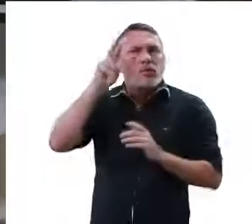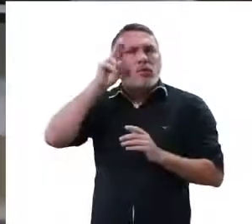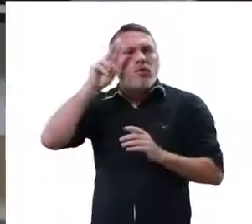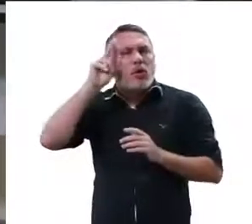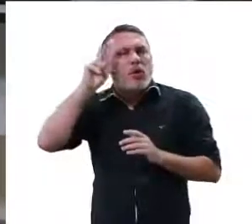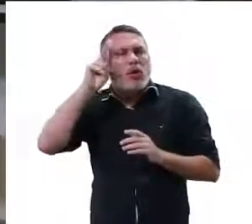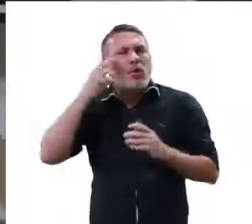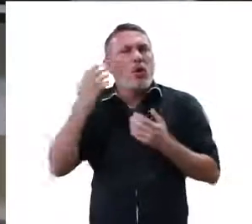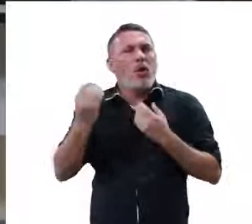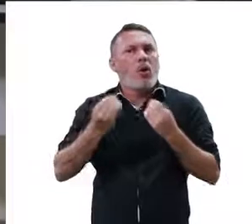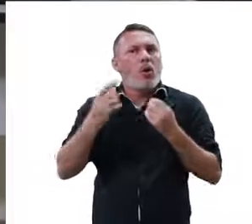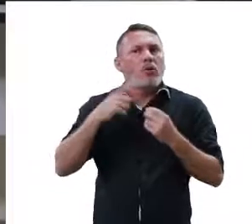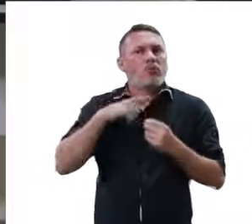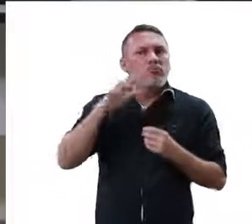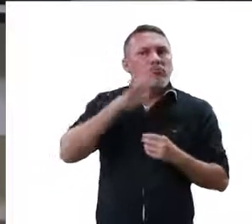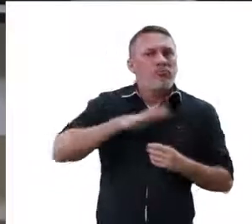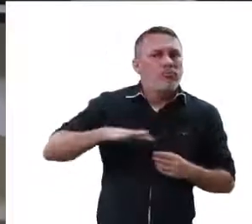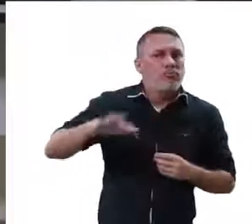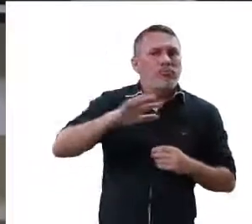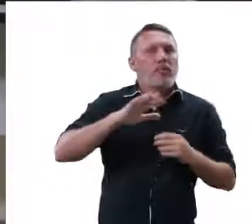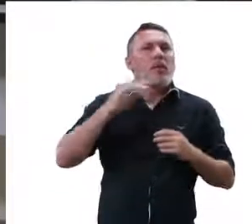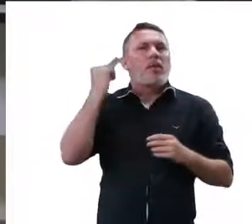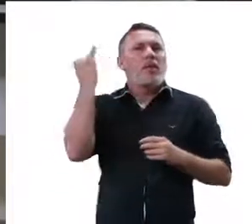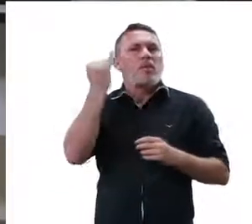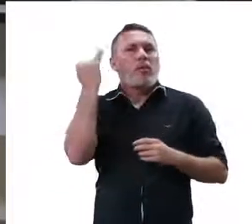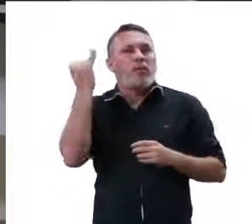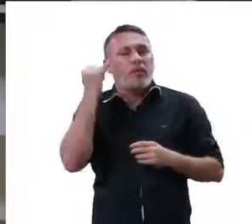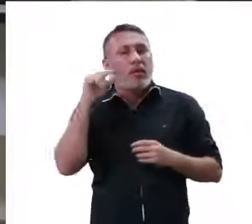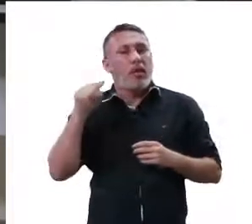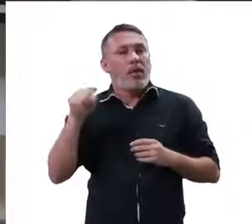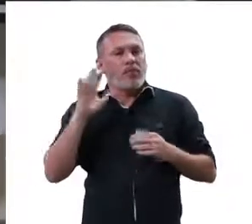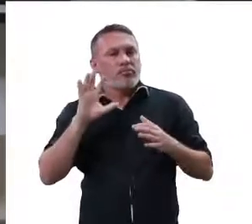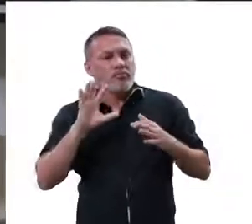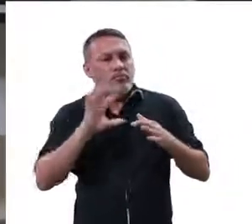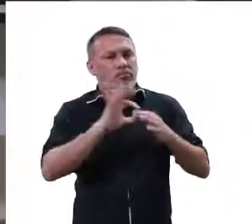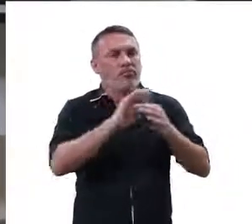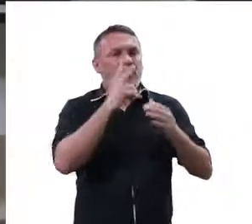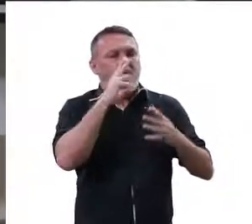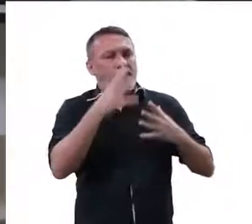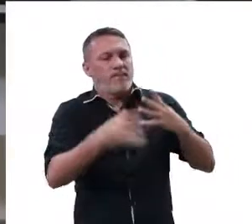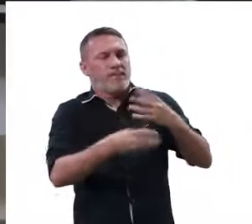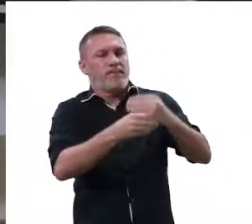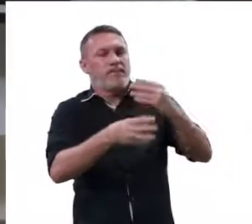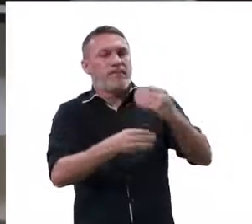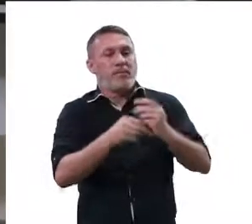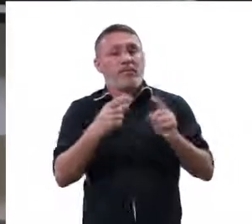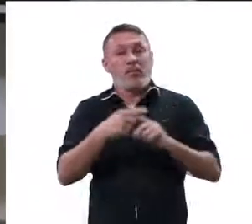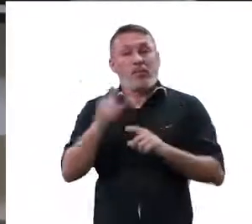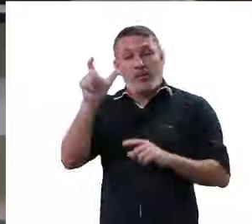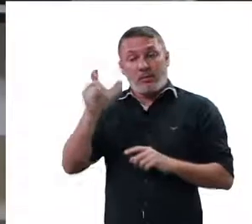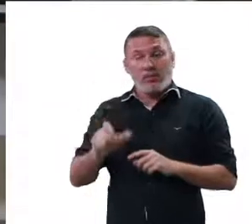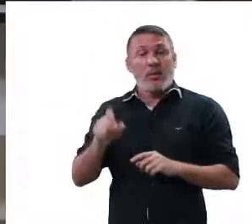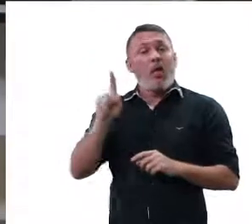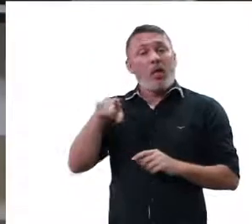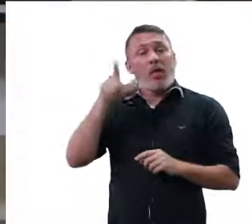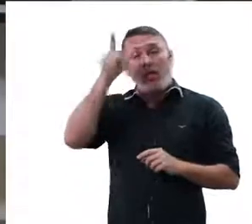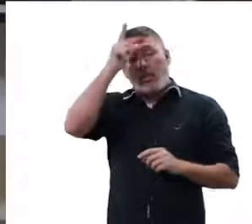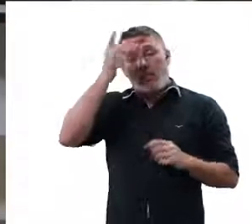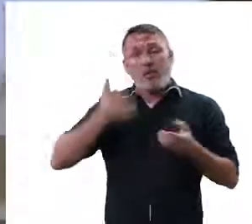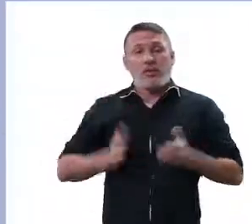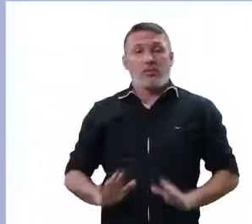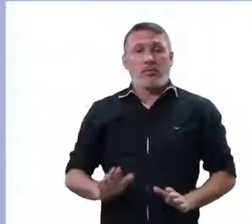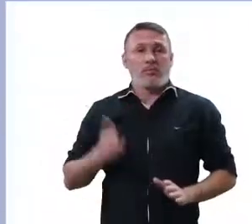dessas sociedades se tornam um elemento importante. E se torna um elemento mais importante ainda pelo fato do Weber